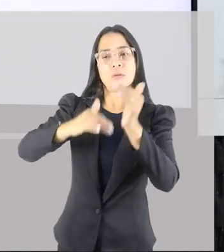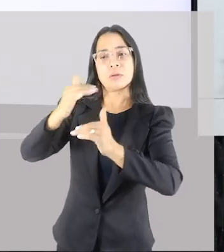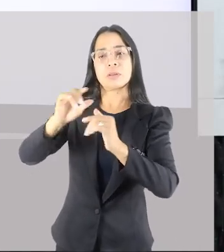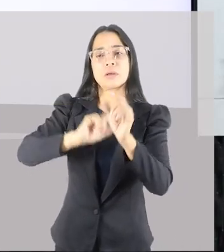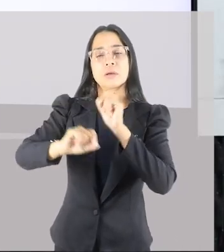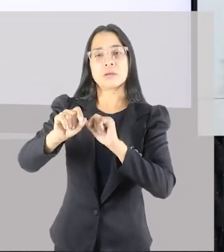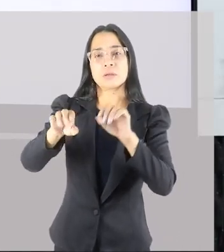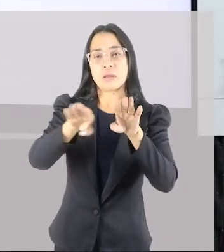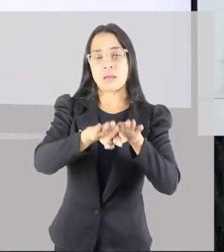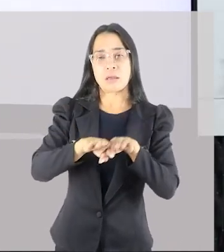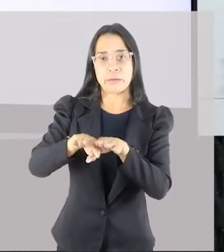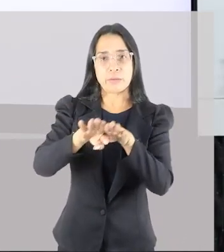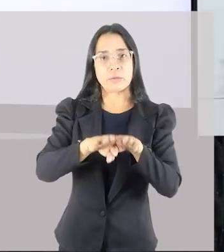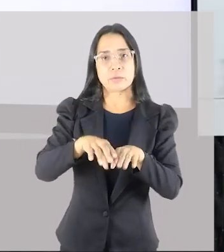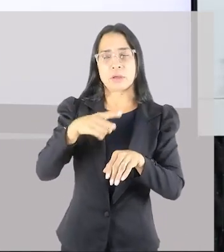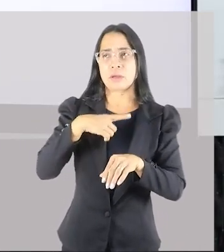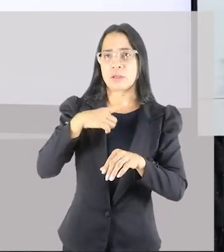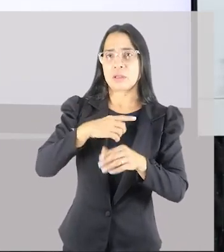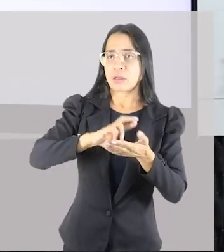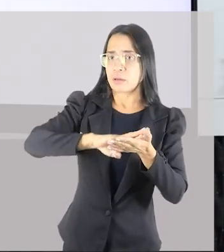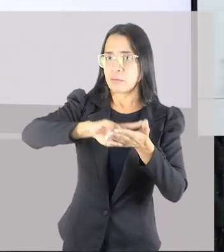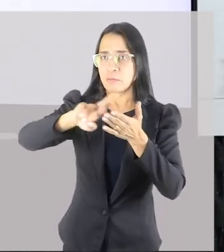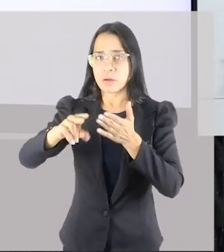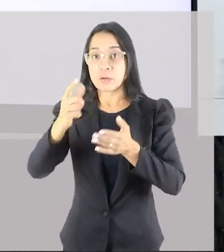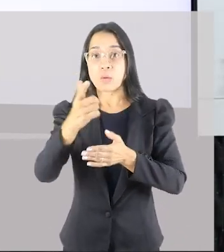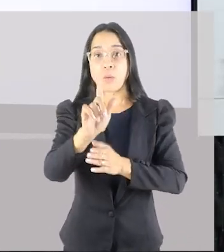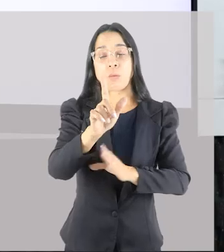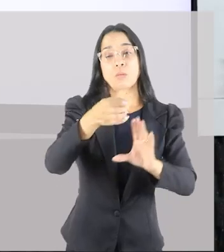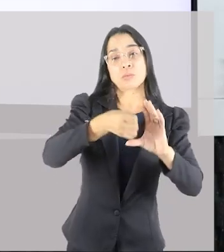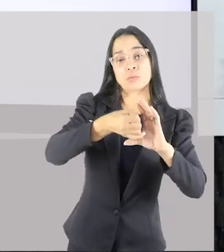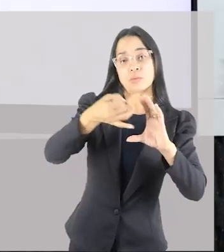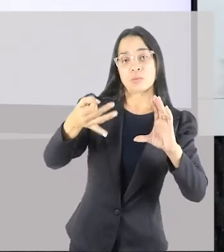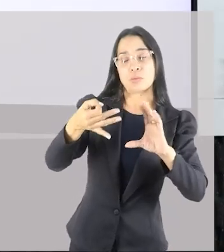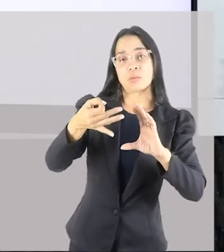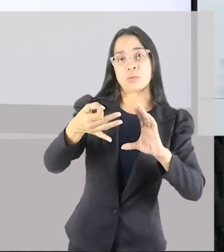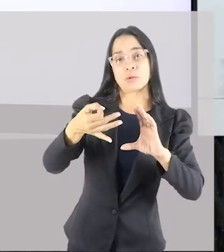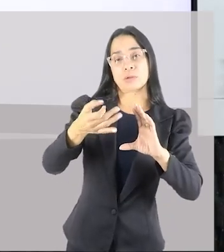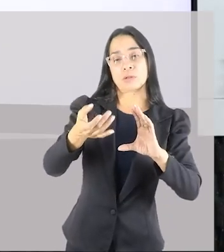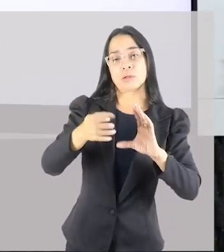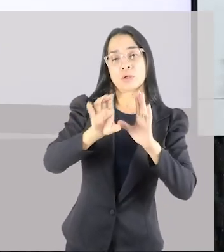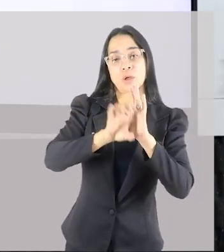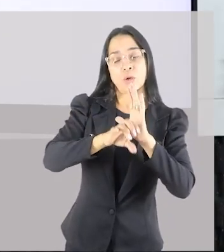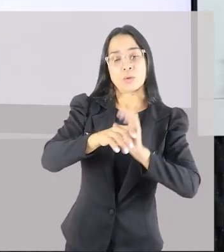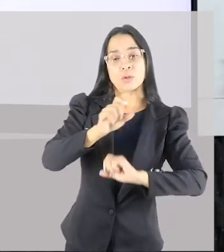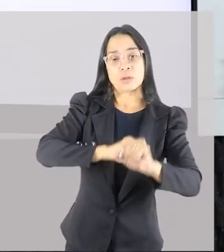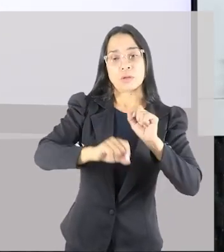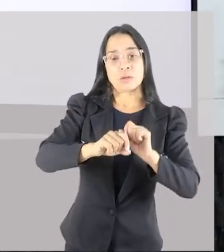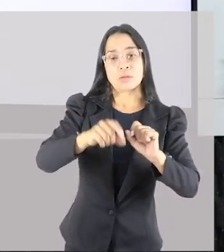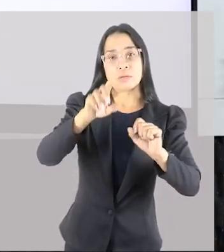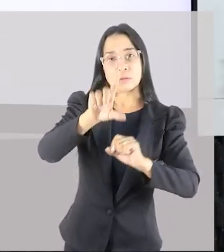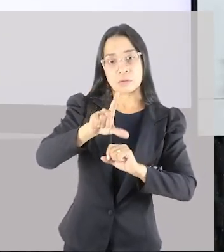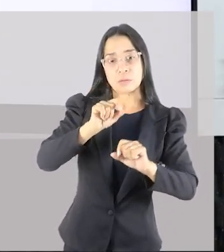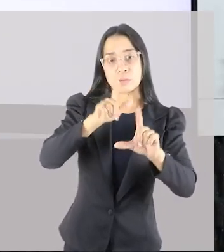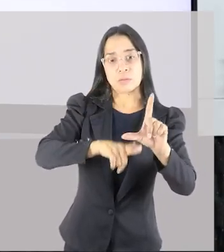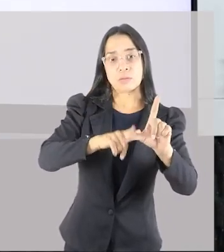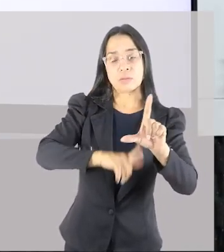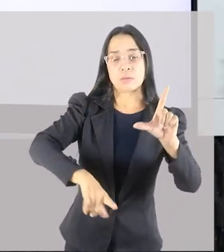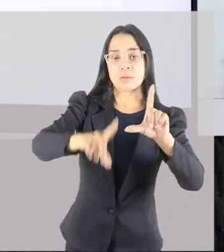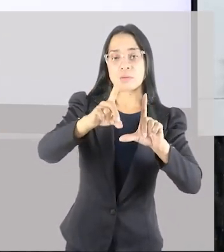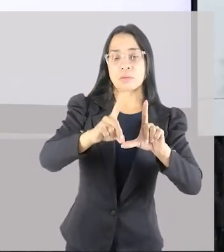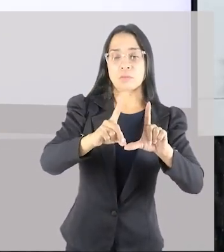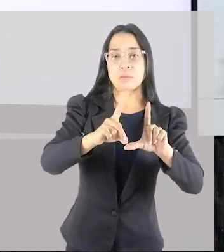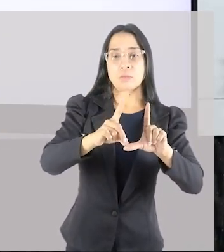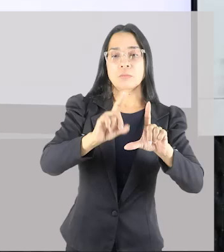características ou outros conceitos que pertencem mais ao liberalismo do que ao socialismo portanto marque a letra d a nossa letra